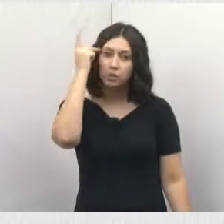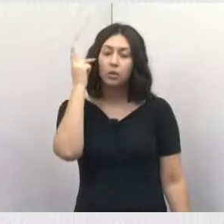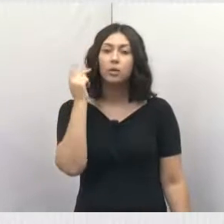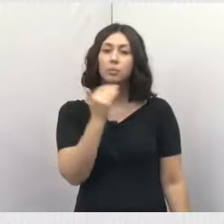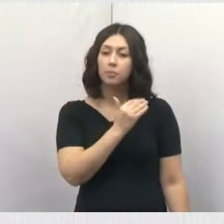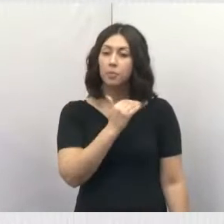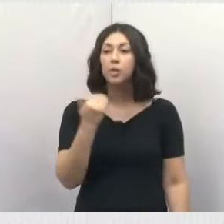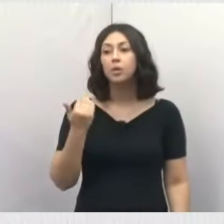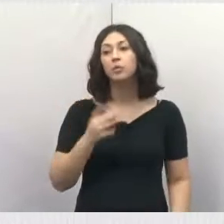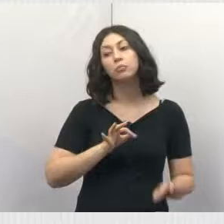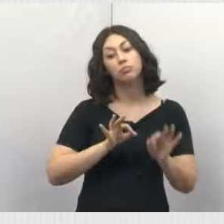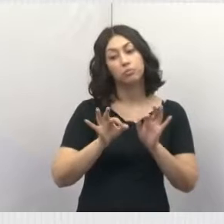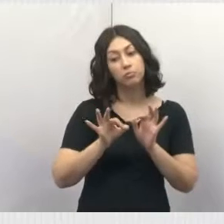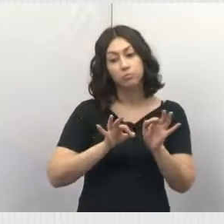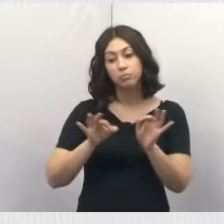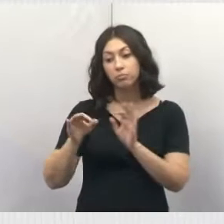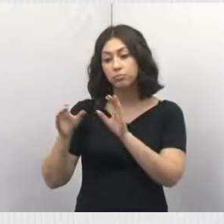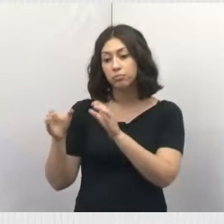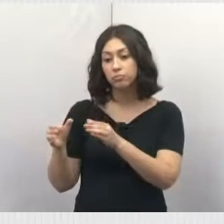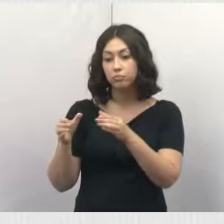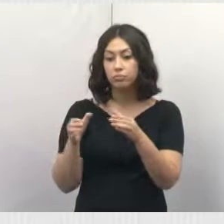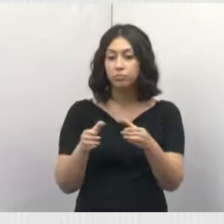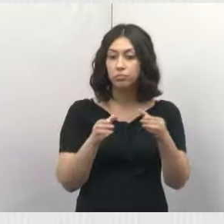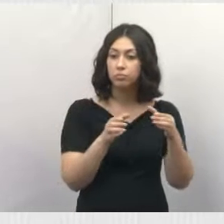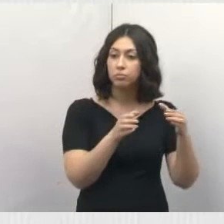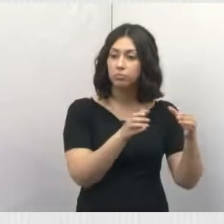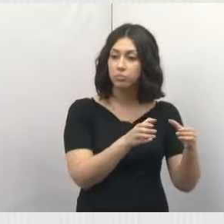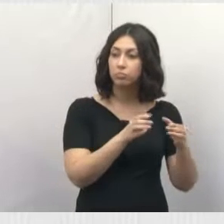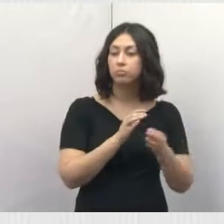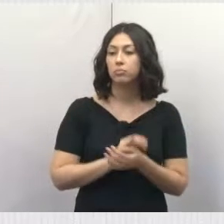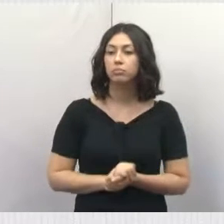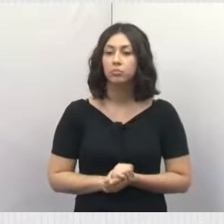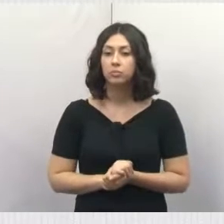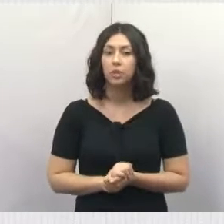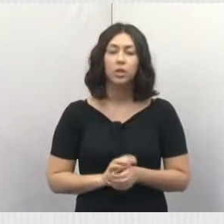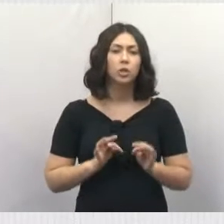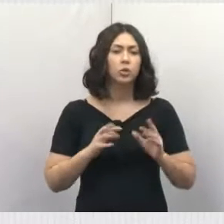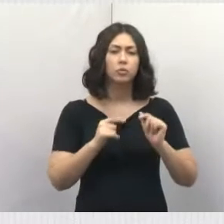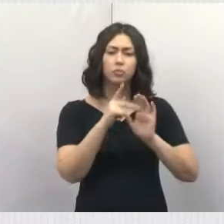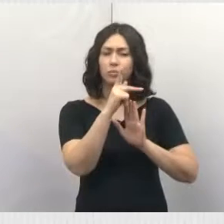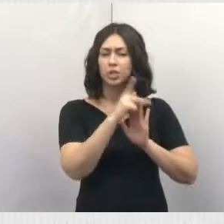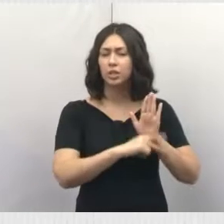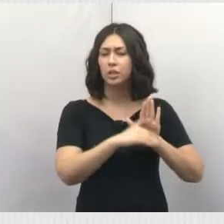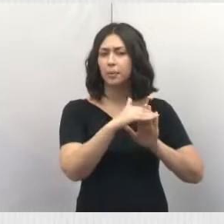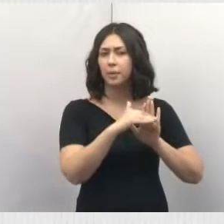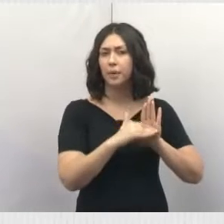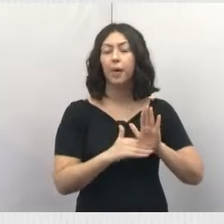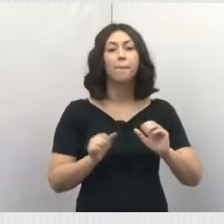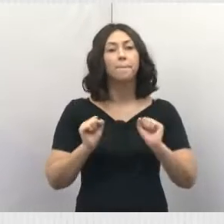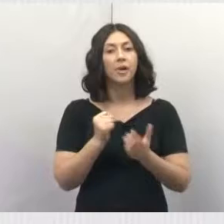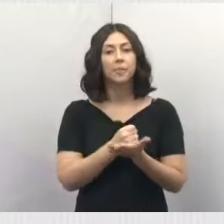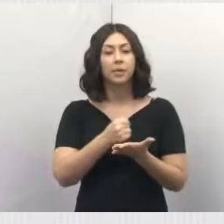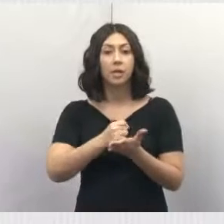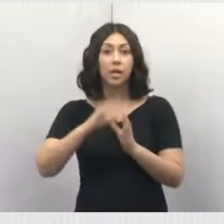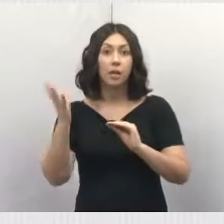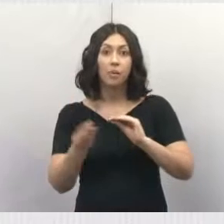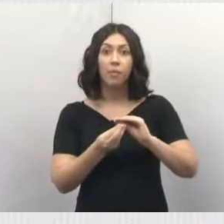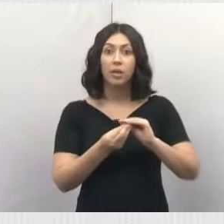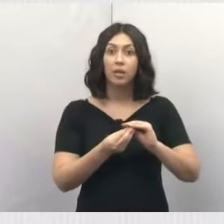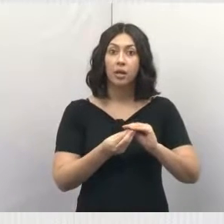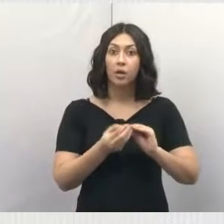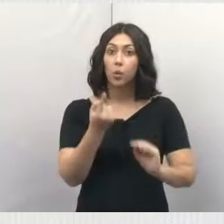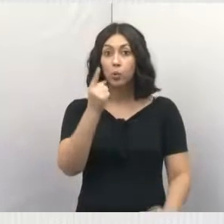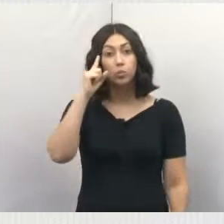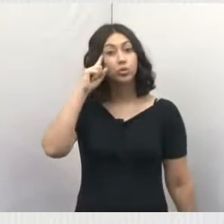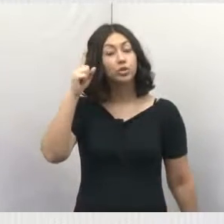organizando o conteúdo anterior. Nos projetos constantes na ordem do dia, poderão ser protocoladas emendas somente até a data